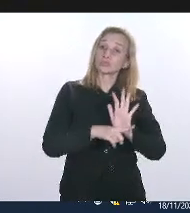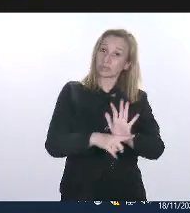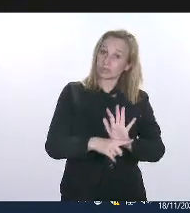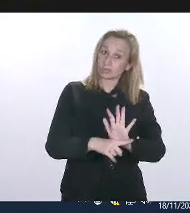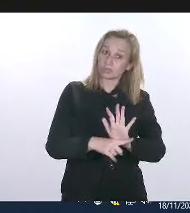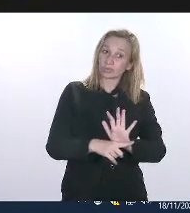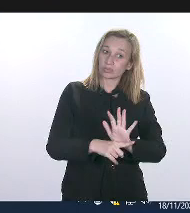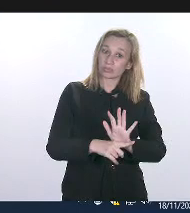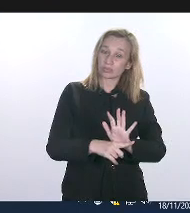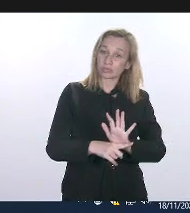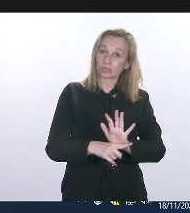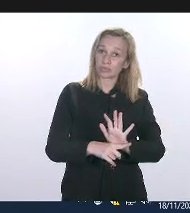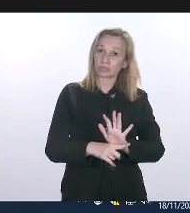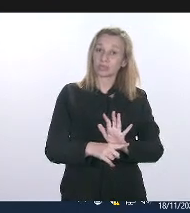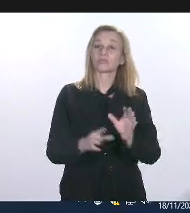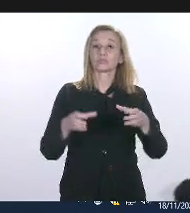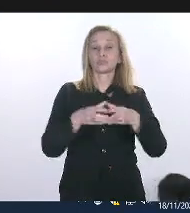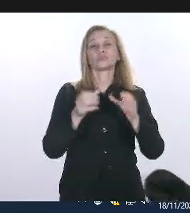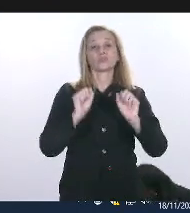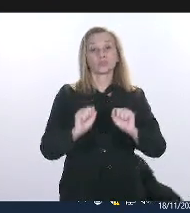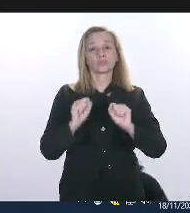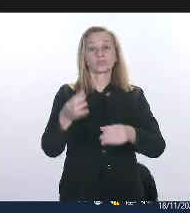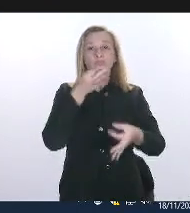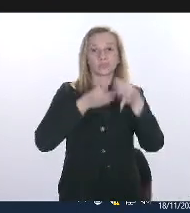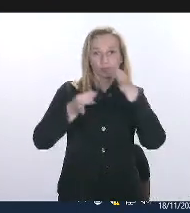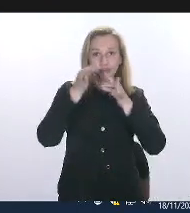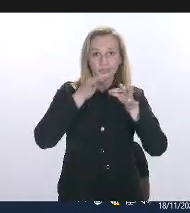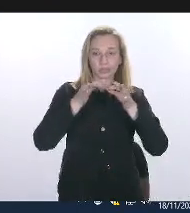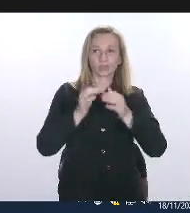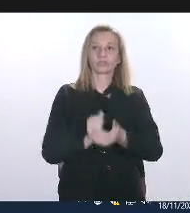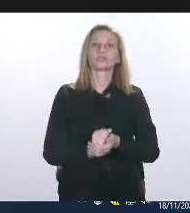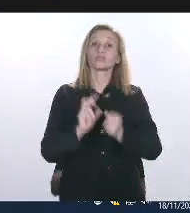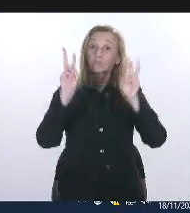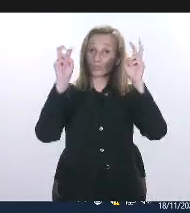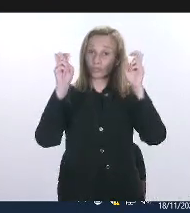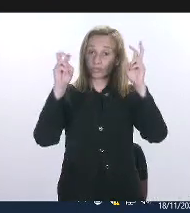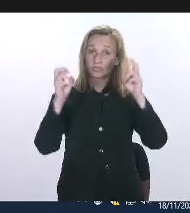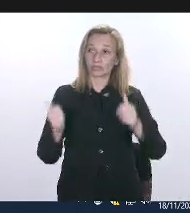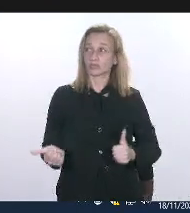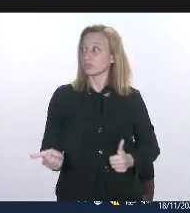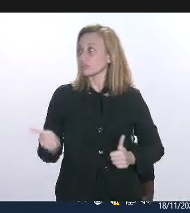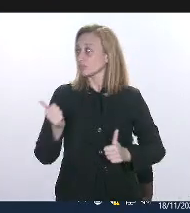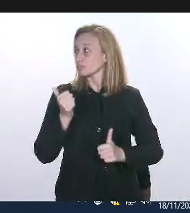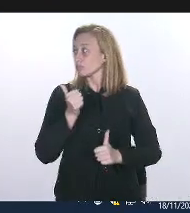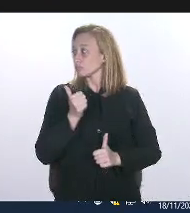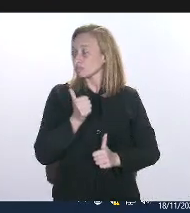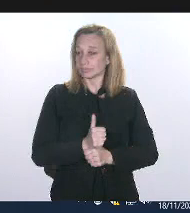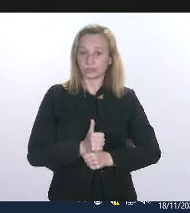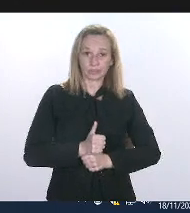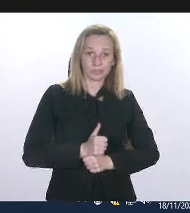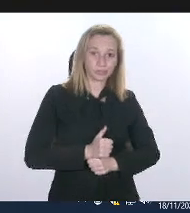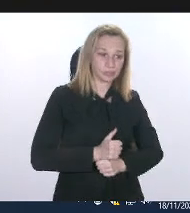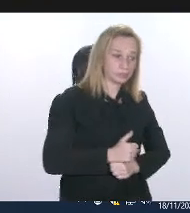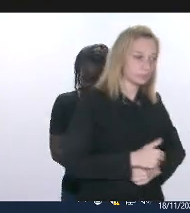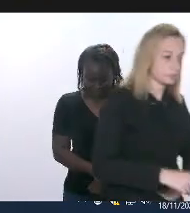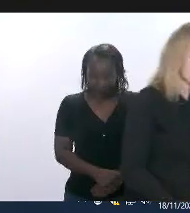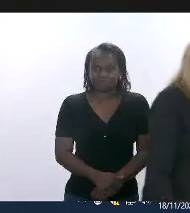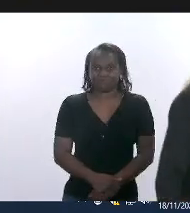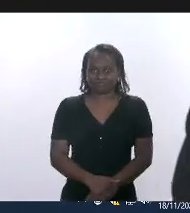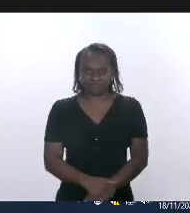subsídios para que as comissões pudessem emitir os seus pareceres. Neste caso, especificamente, eu acho que vale a pena a gente baixar em